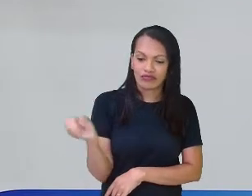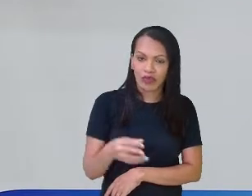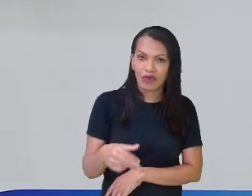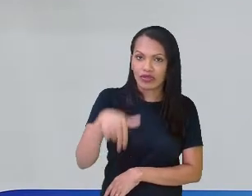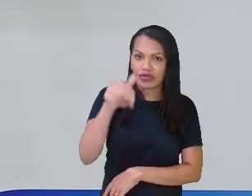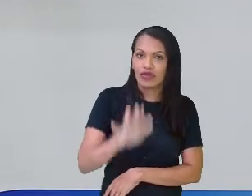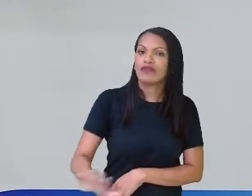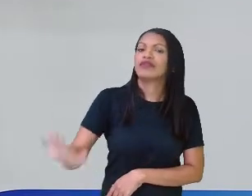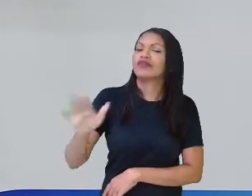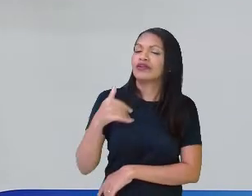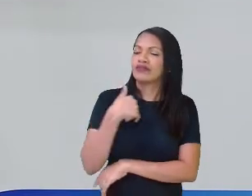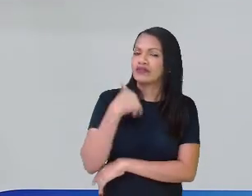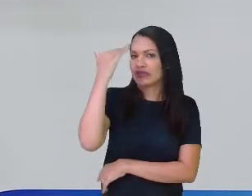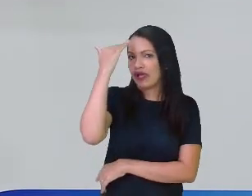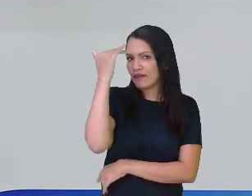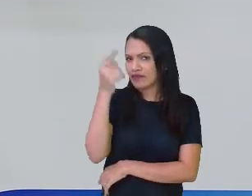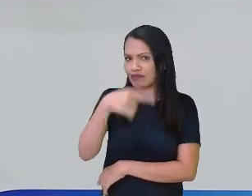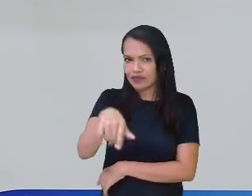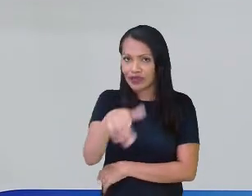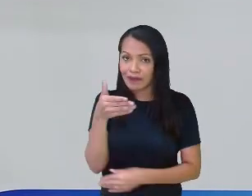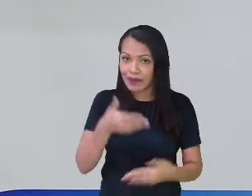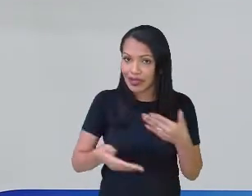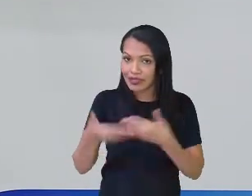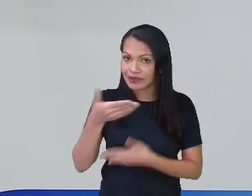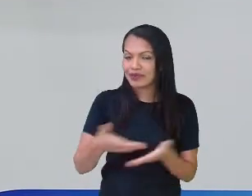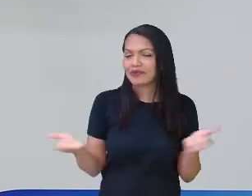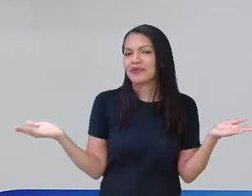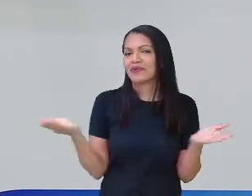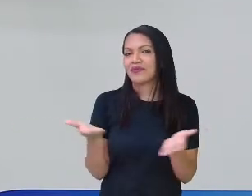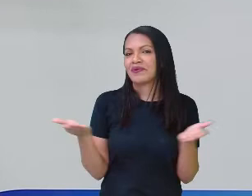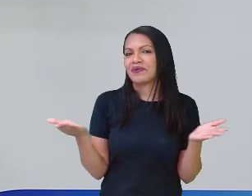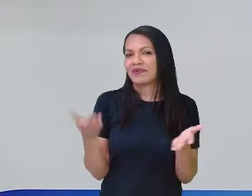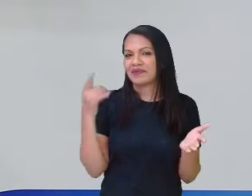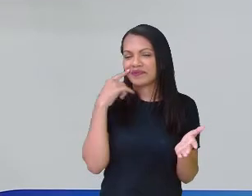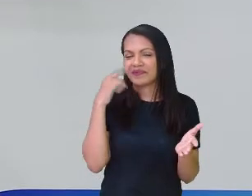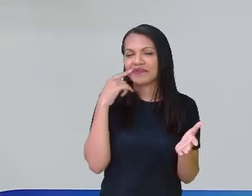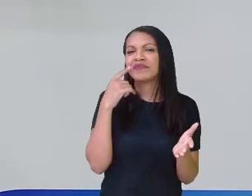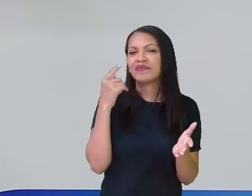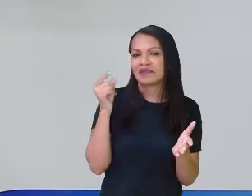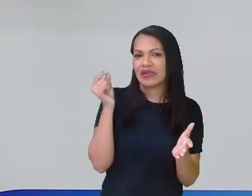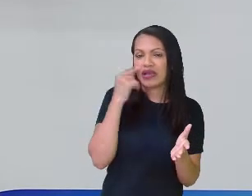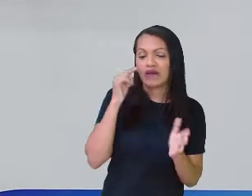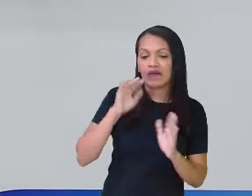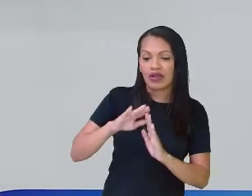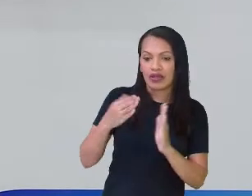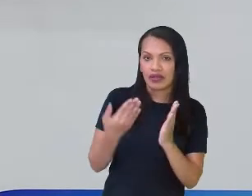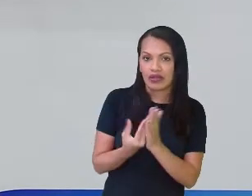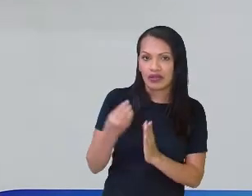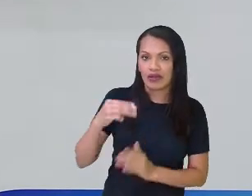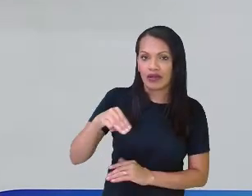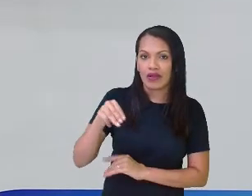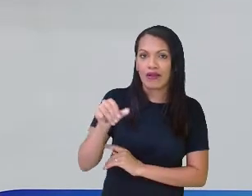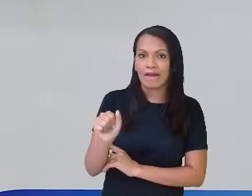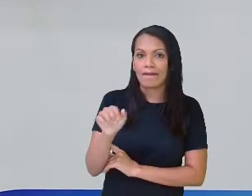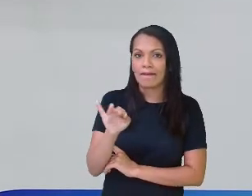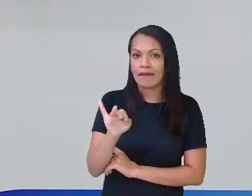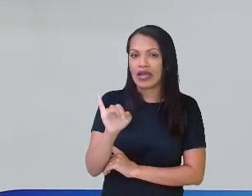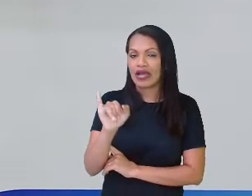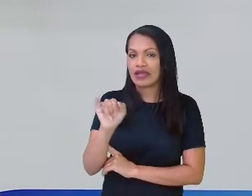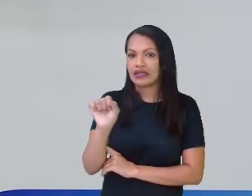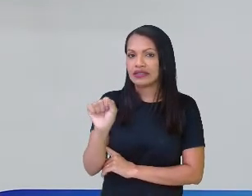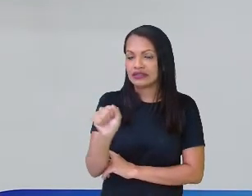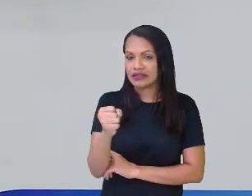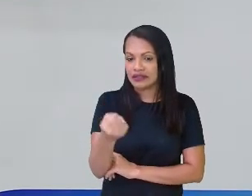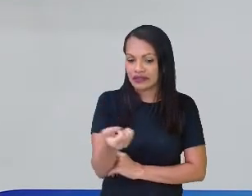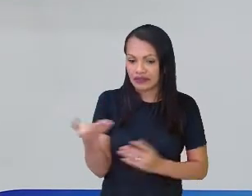Fiquei sabendo que estão bem participativos, né? O pessoal da equipe da escola Matias Delgado está presente,